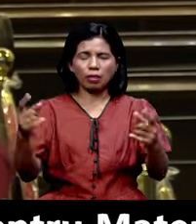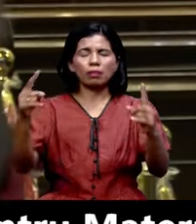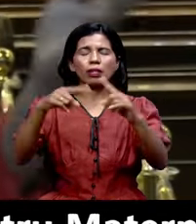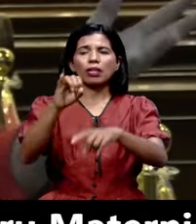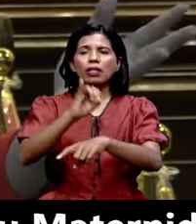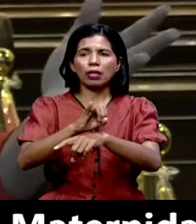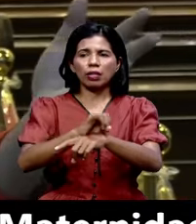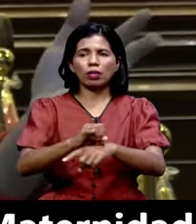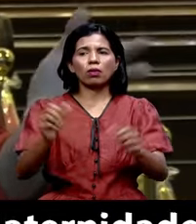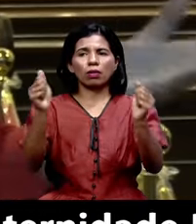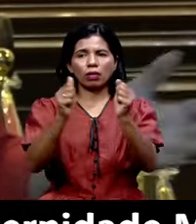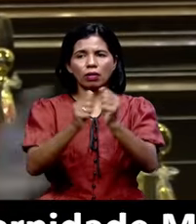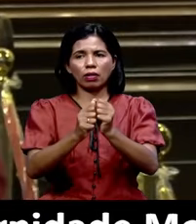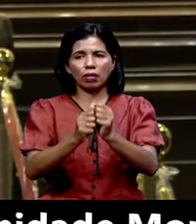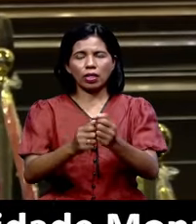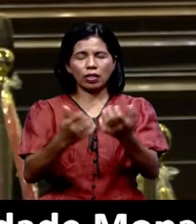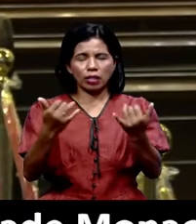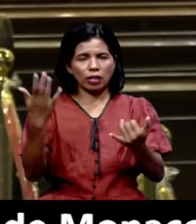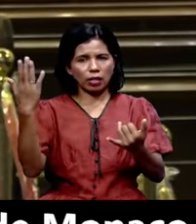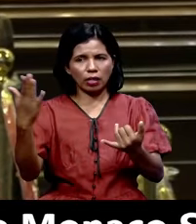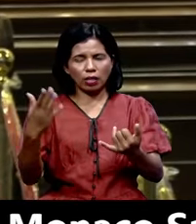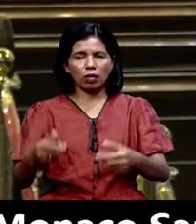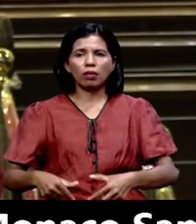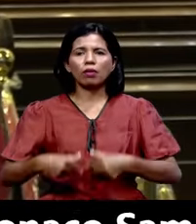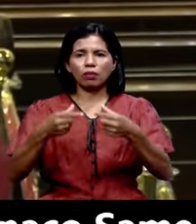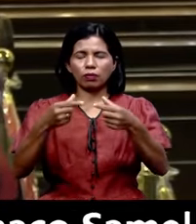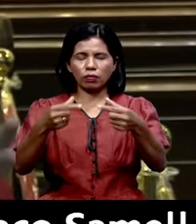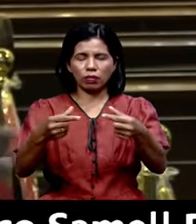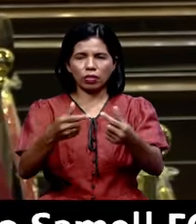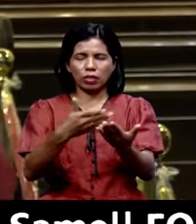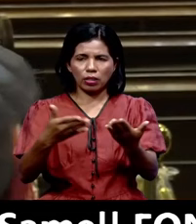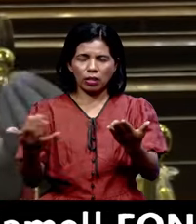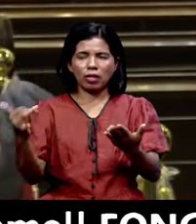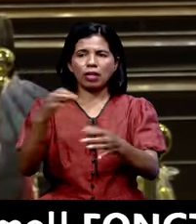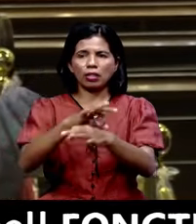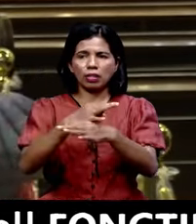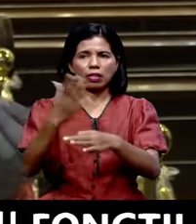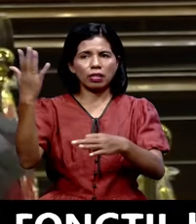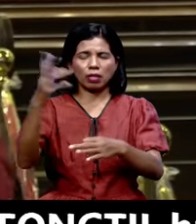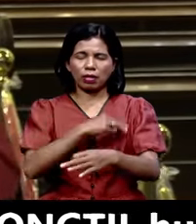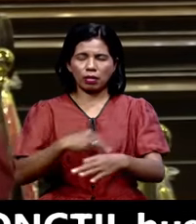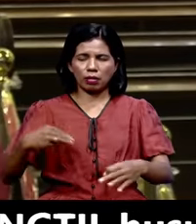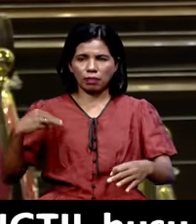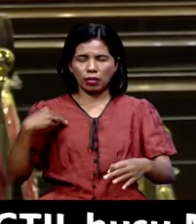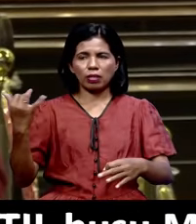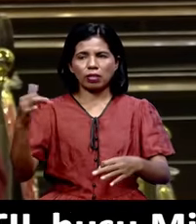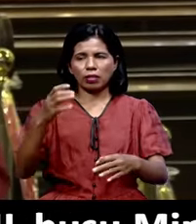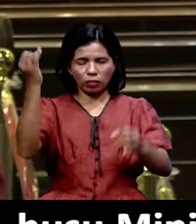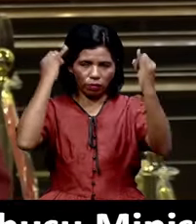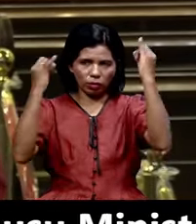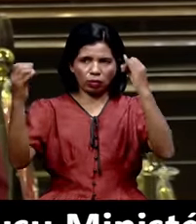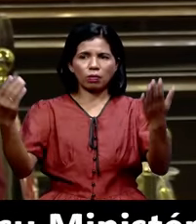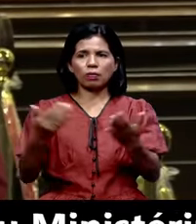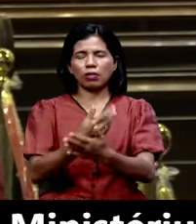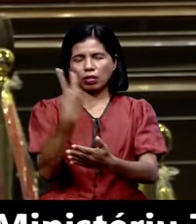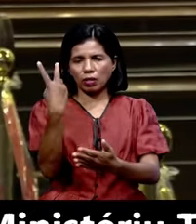mas vemos horas depois acontece ela, entrega obra de reabilitação né, e vamos Madre Alma. Sira. Também a informação completa, né, você